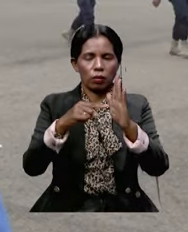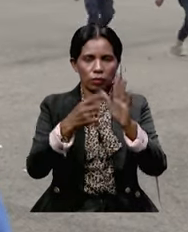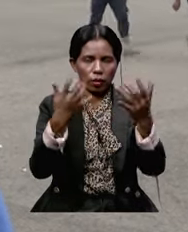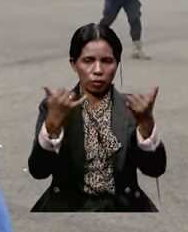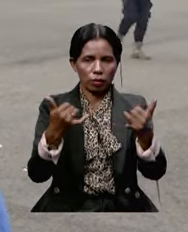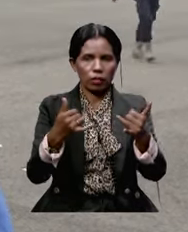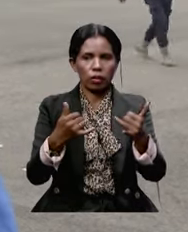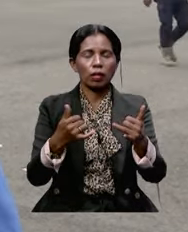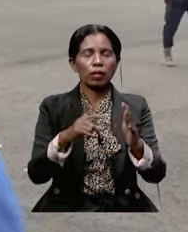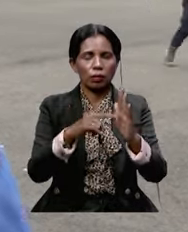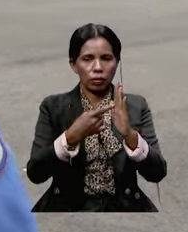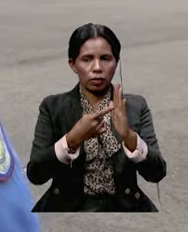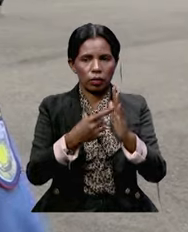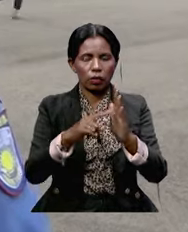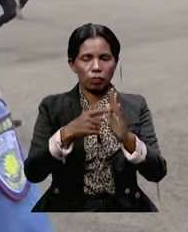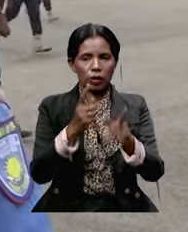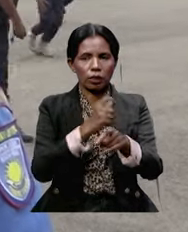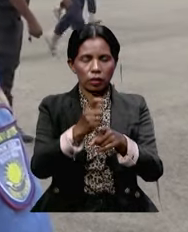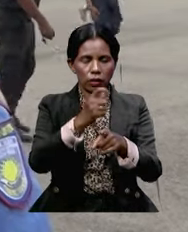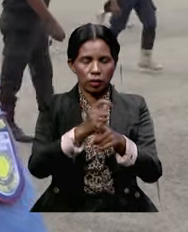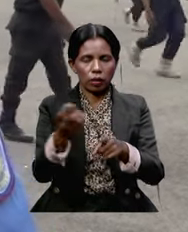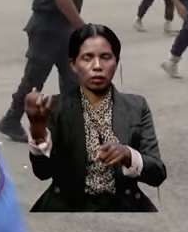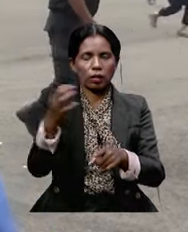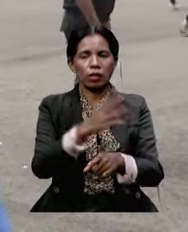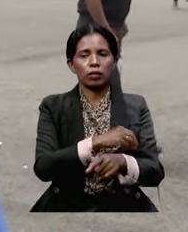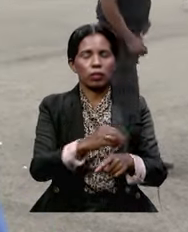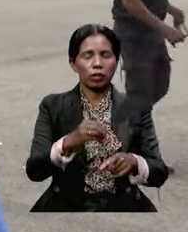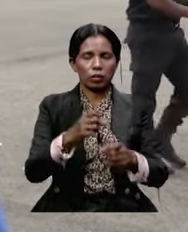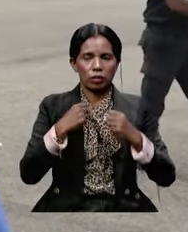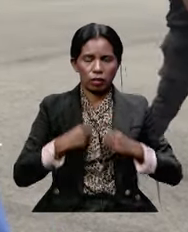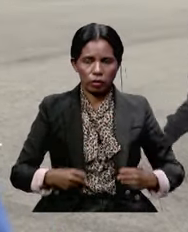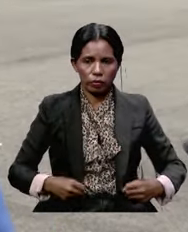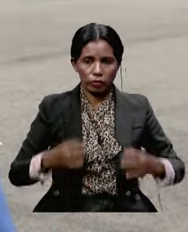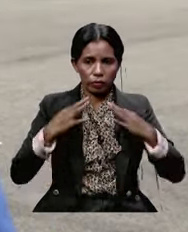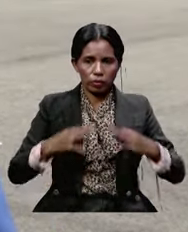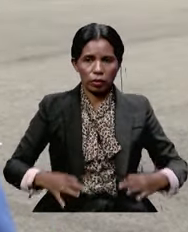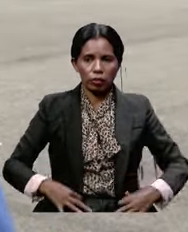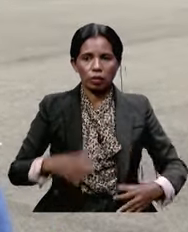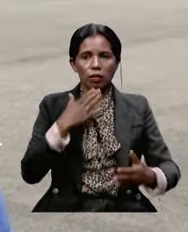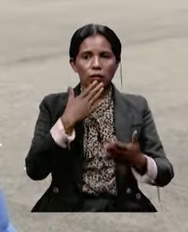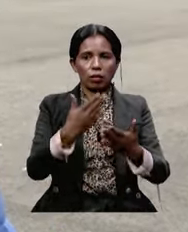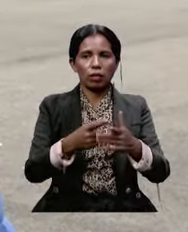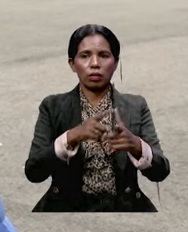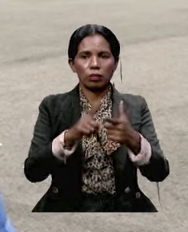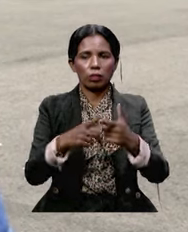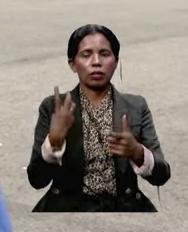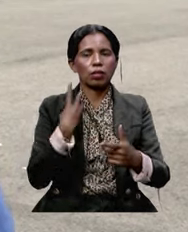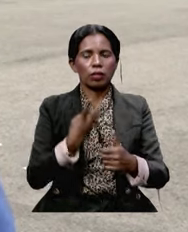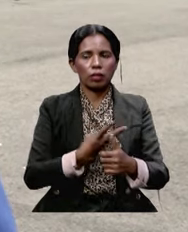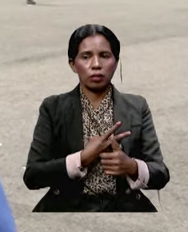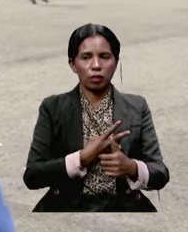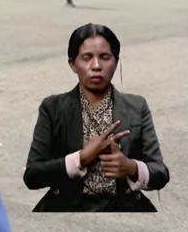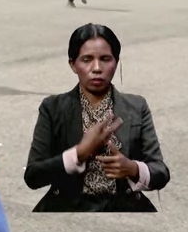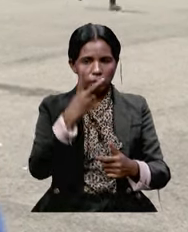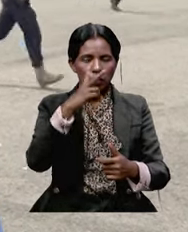sira começa ahu treino ser nem físico né dia ahu treino físico dia e depois ita mos se vai para